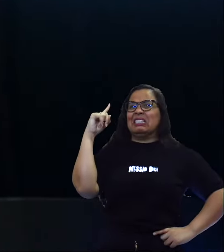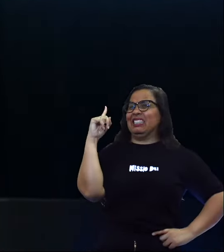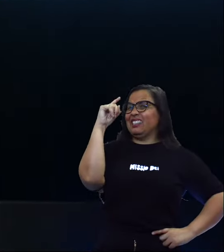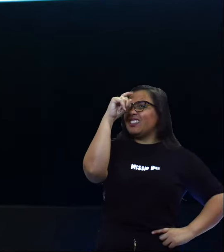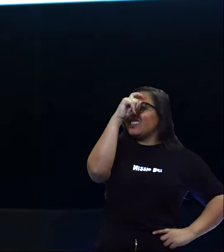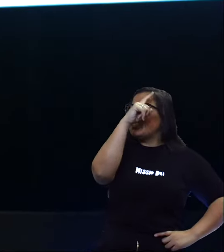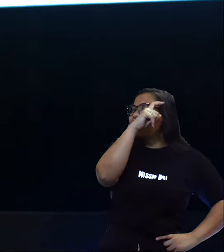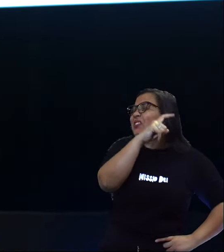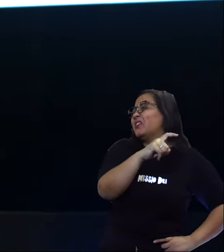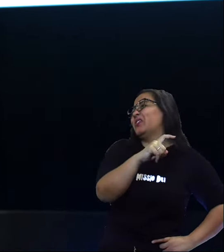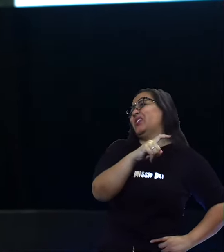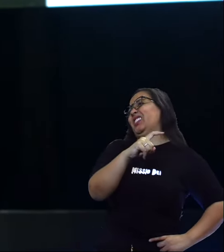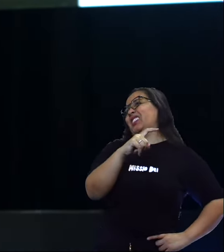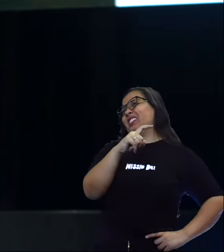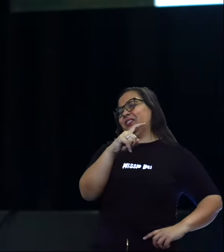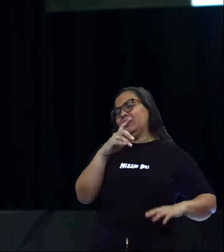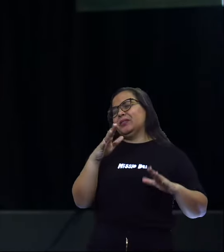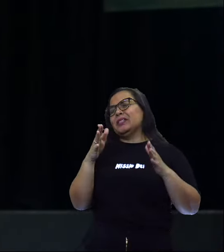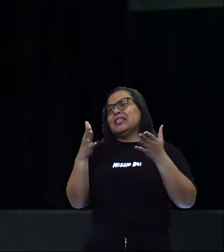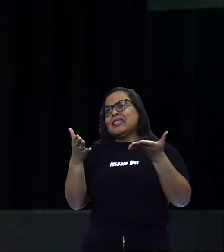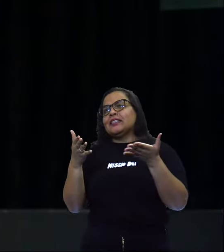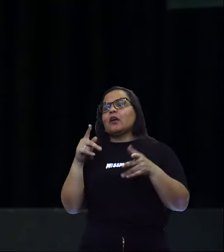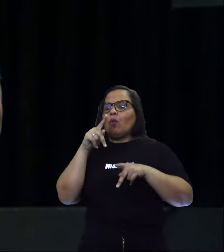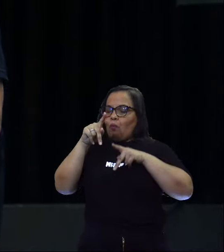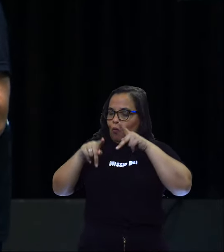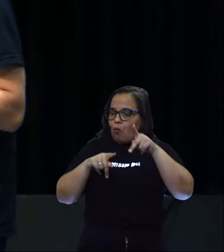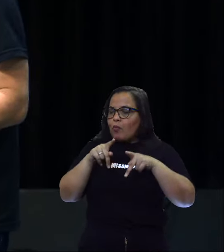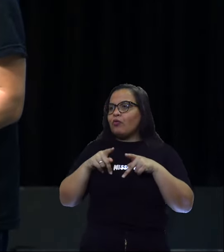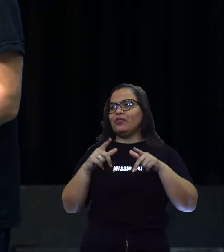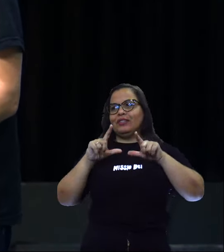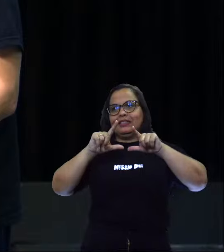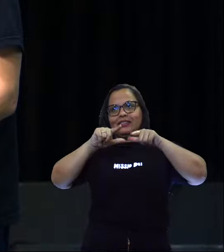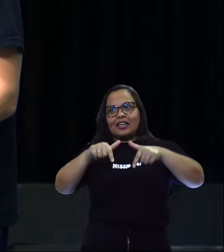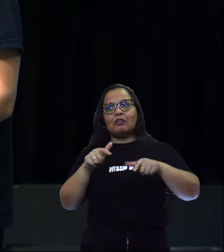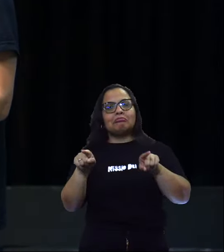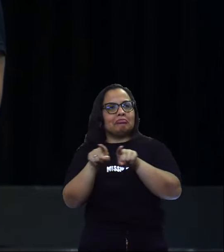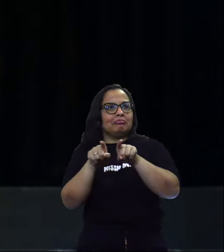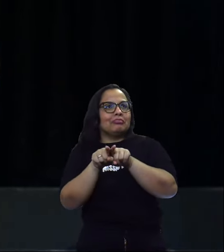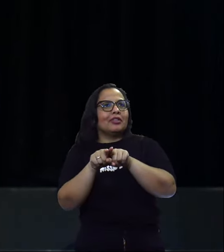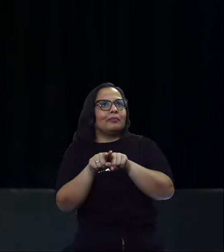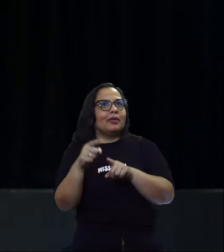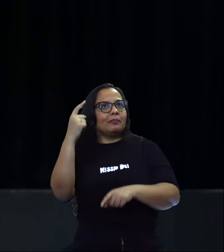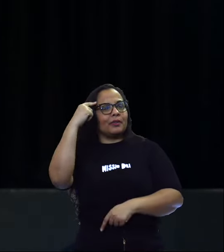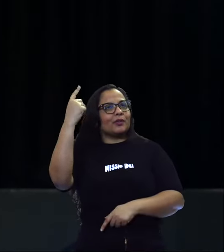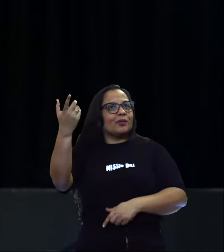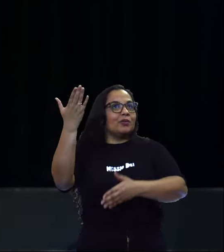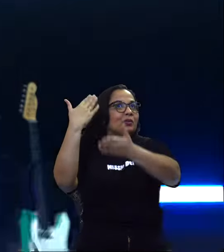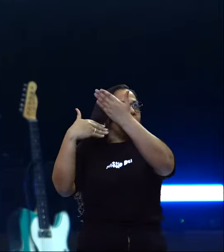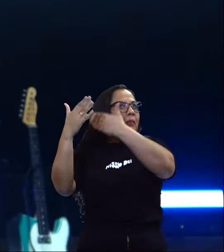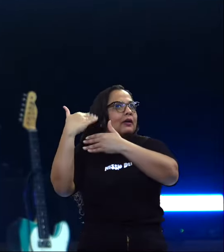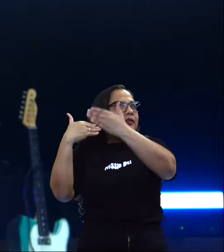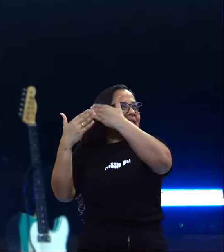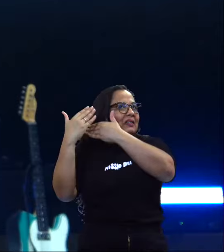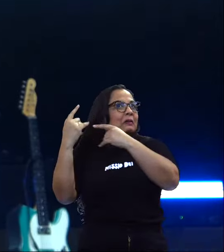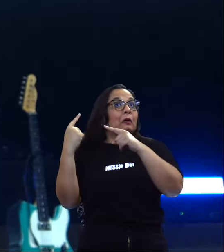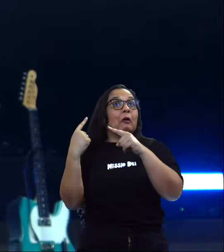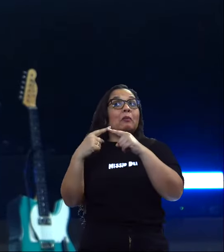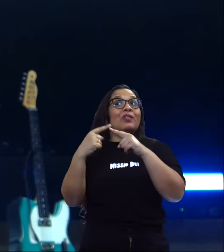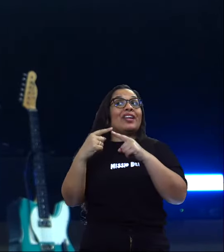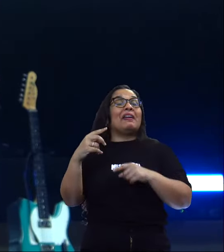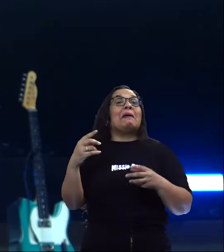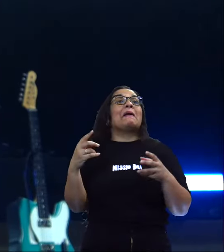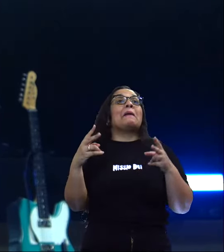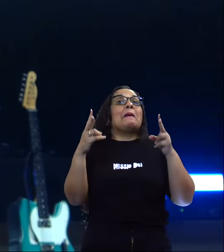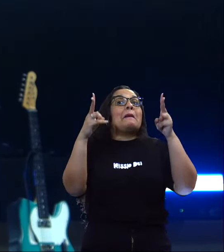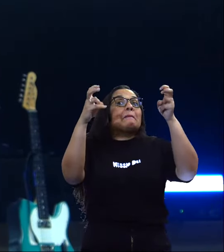parte do pessoal lá do Egito, para conosco, aí as coisas ficam mais tranquilas. E sabe, por causa da falta de visão, o povo ficou peregrinando